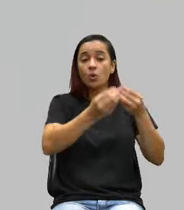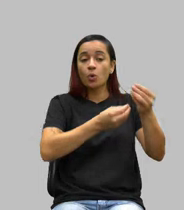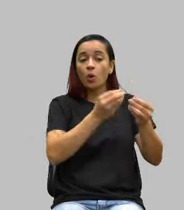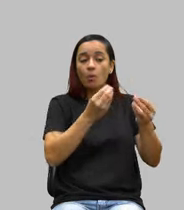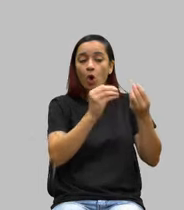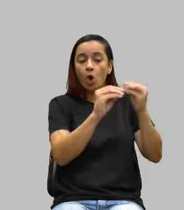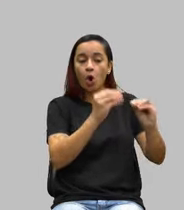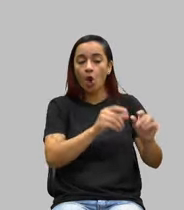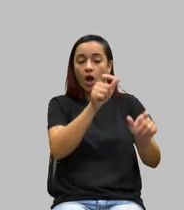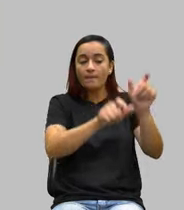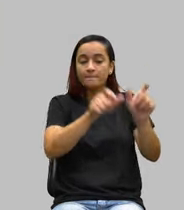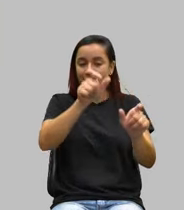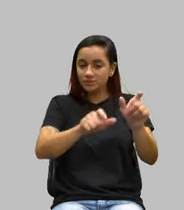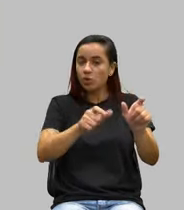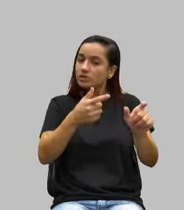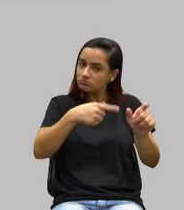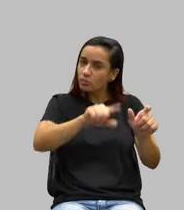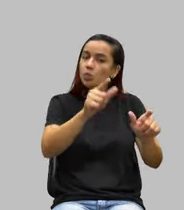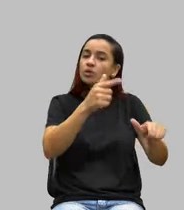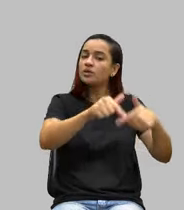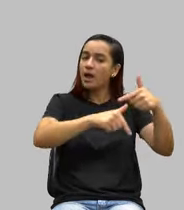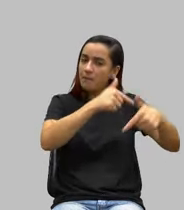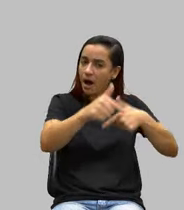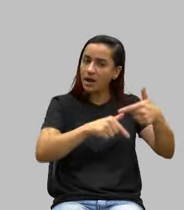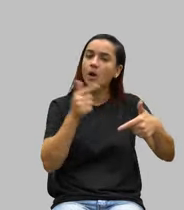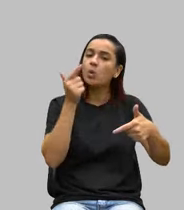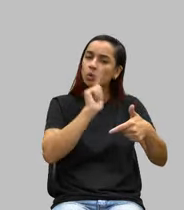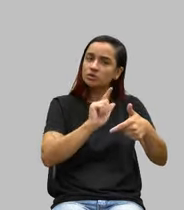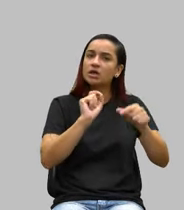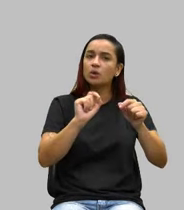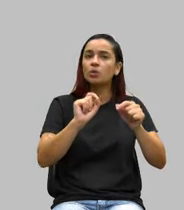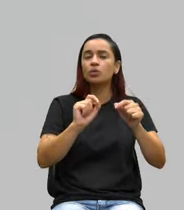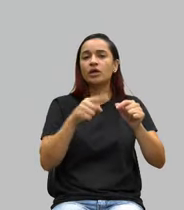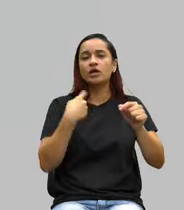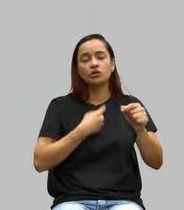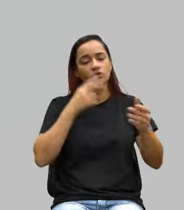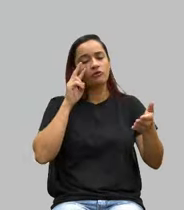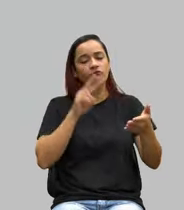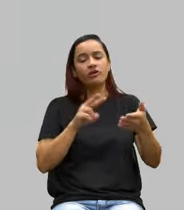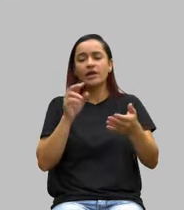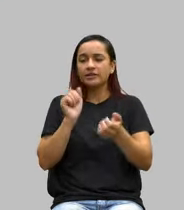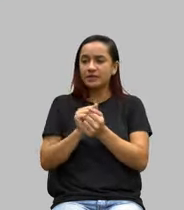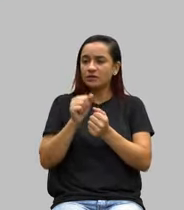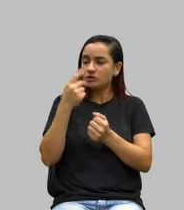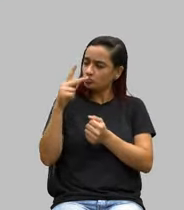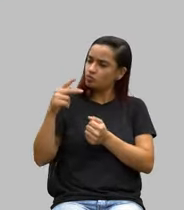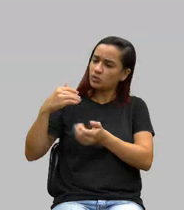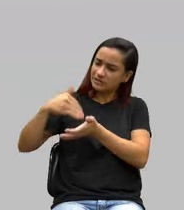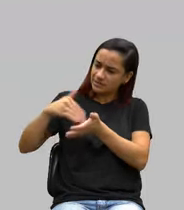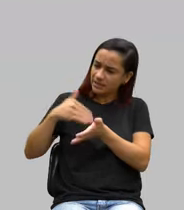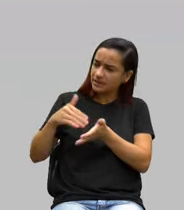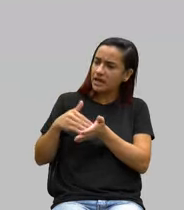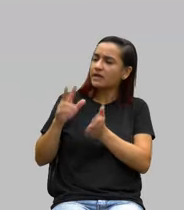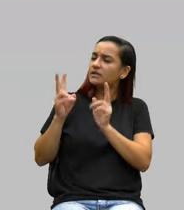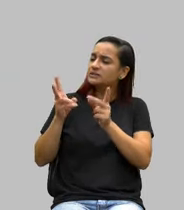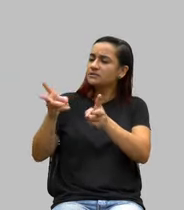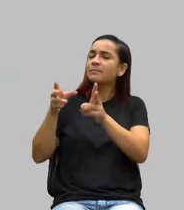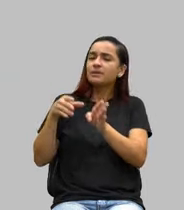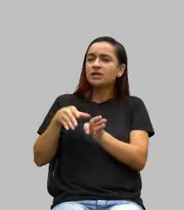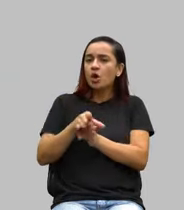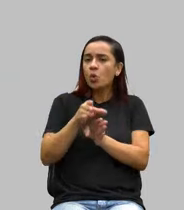trabalhar eu falo que muito dos portfólios e do que a gente vê lá na sua secretaria é de indicações no sentido